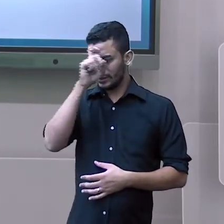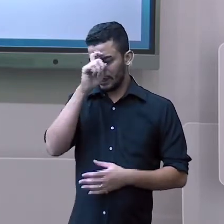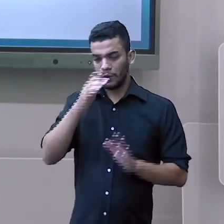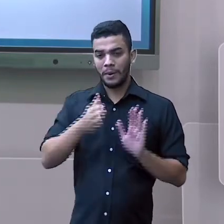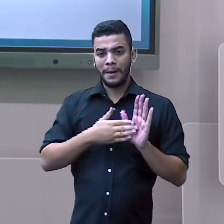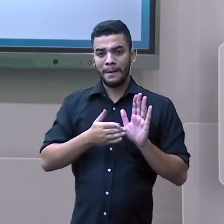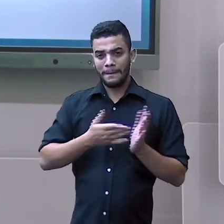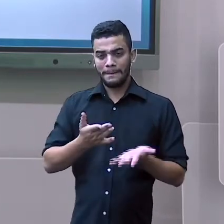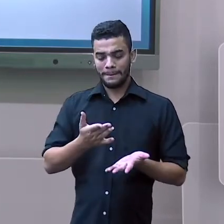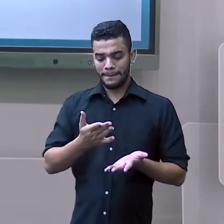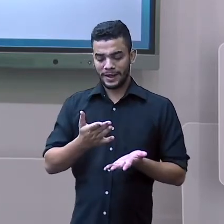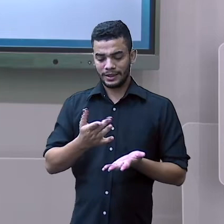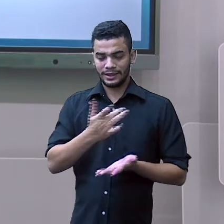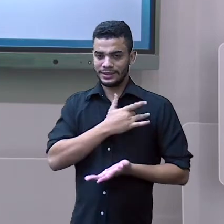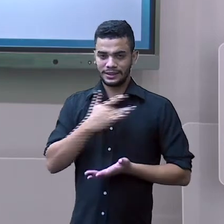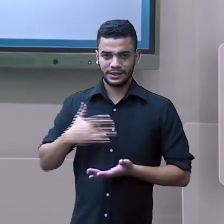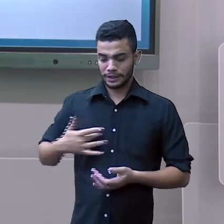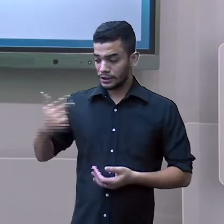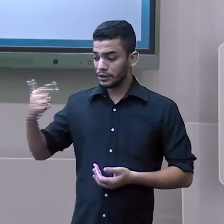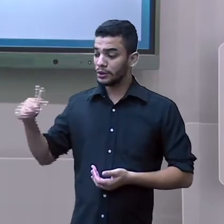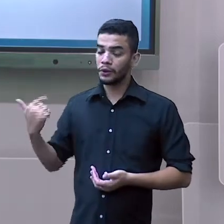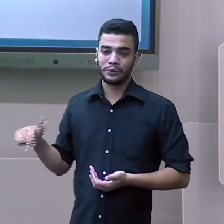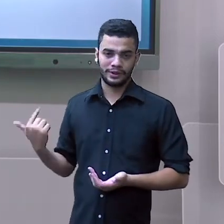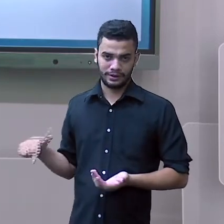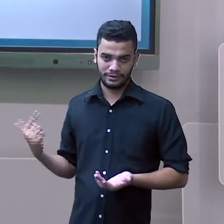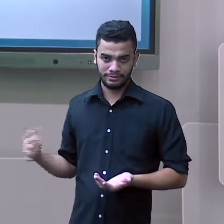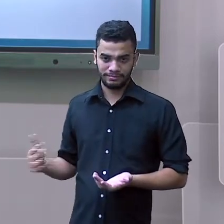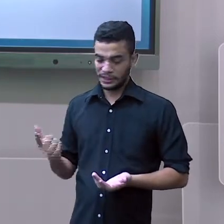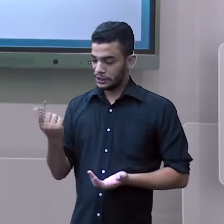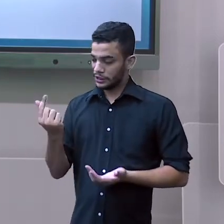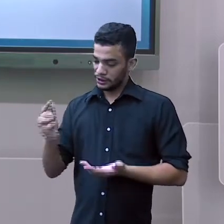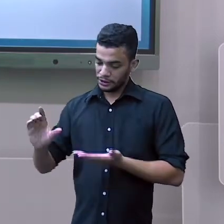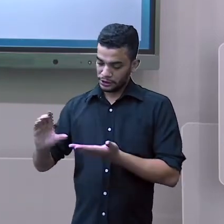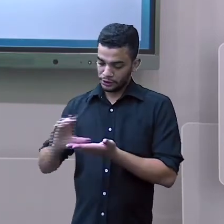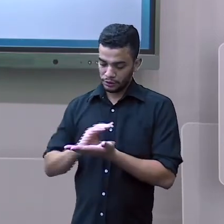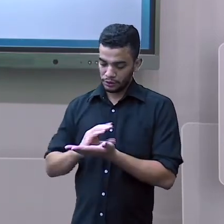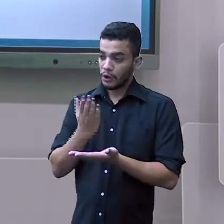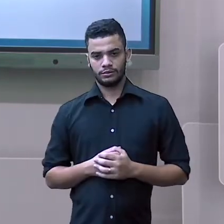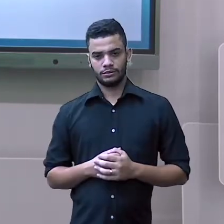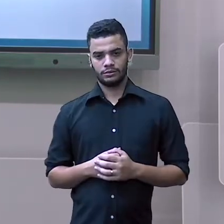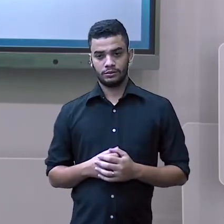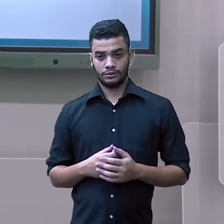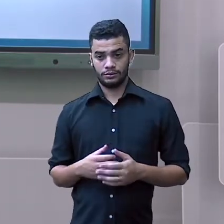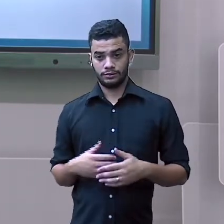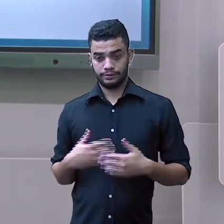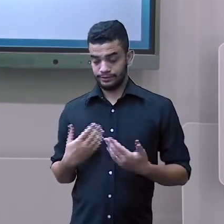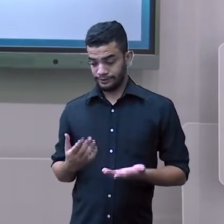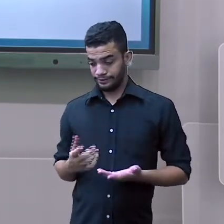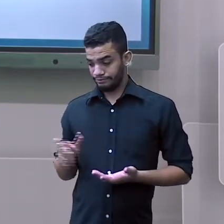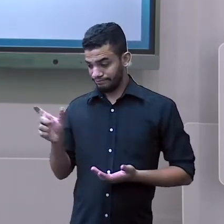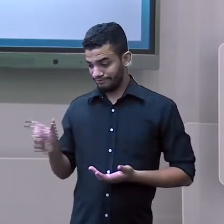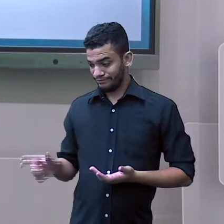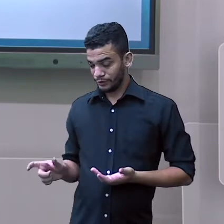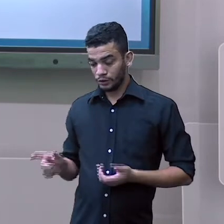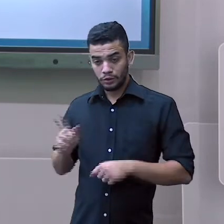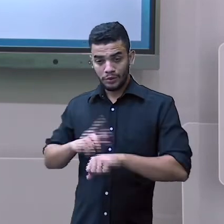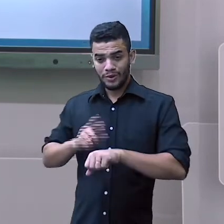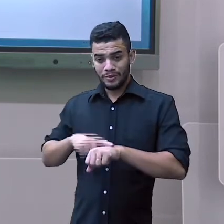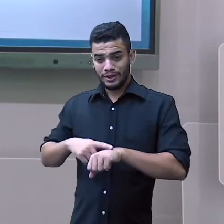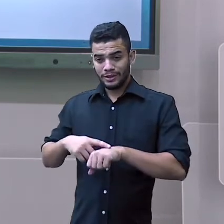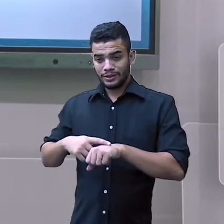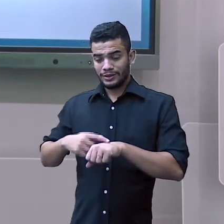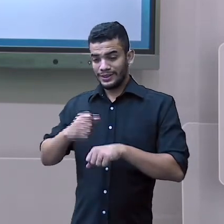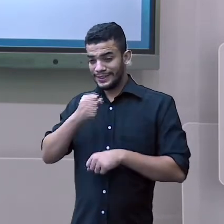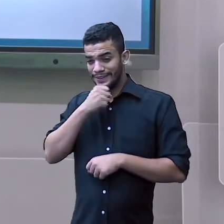CLT. Então, o que acontece aqui? Essa pessoa do trabalho informal, ela não vai ter o direito a essa